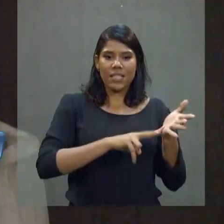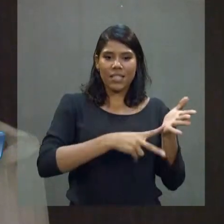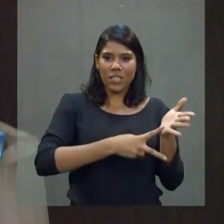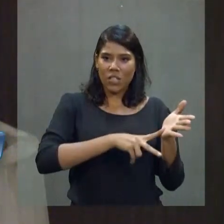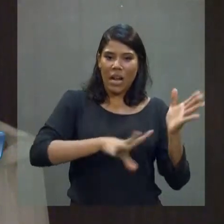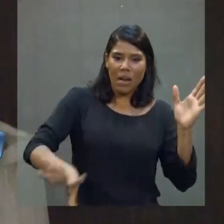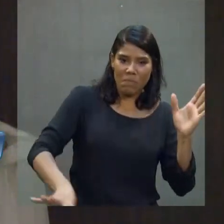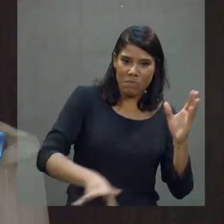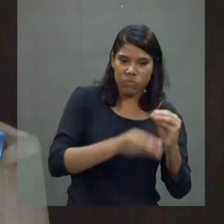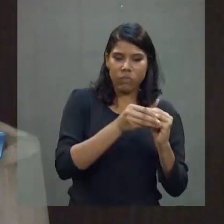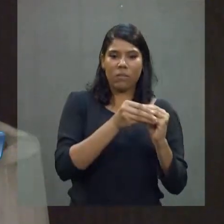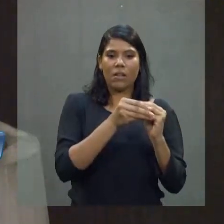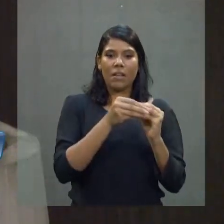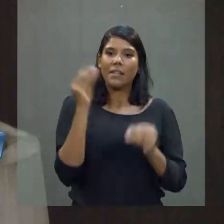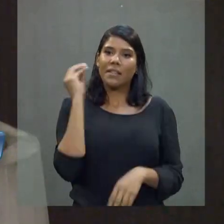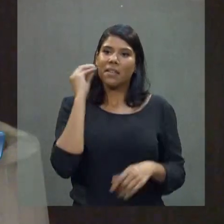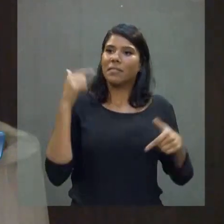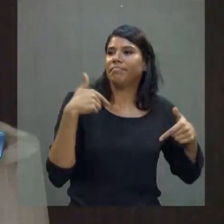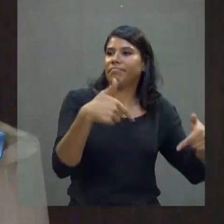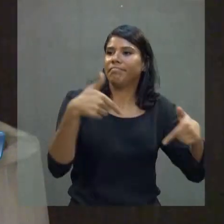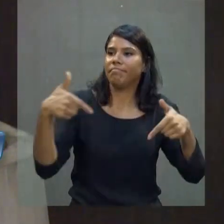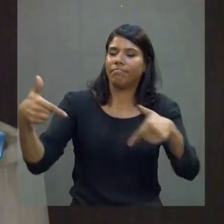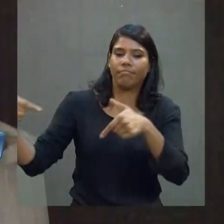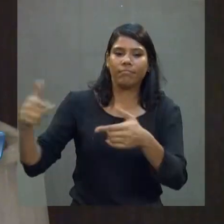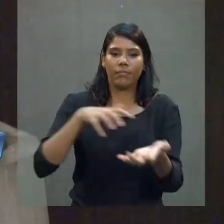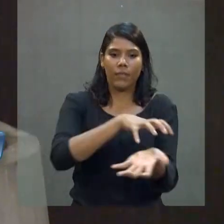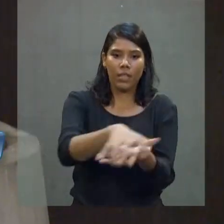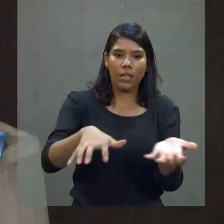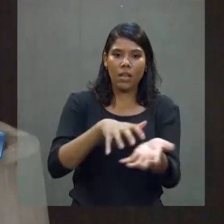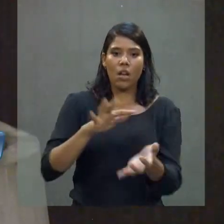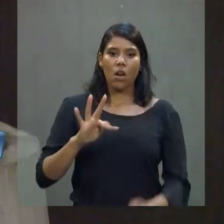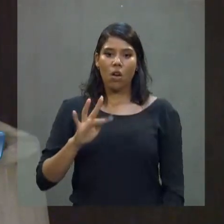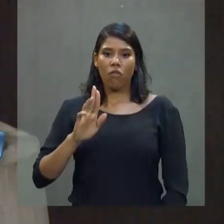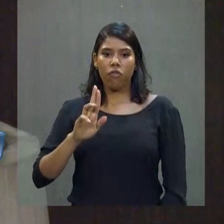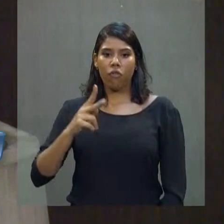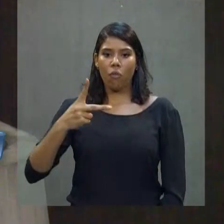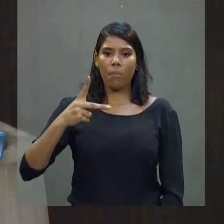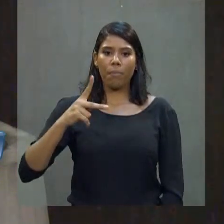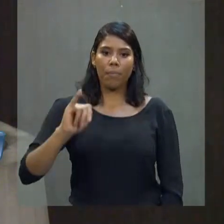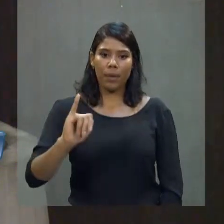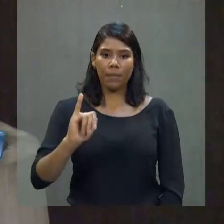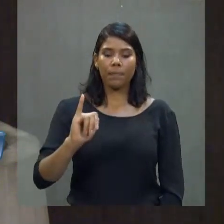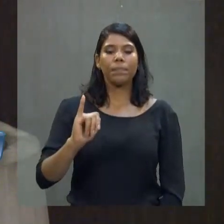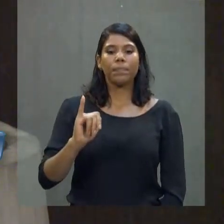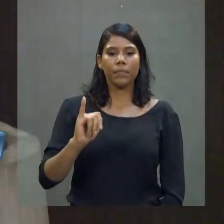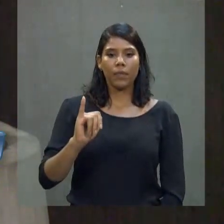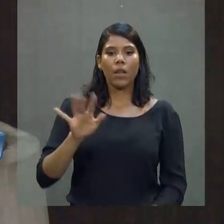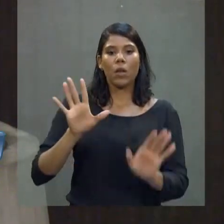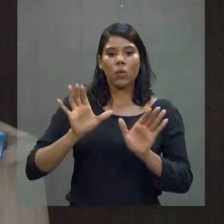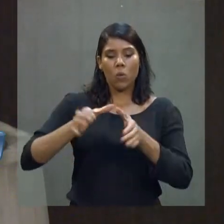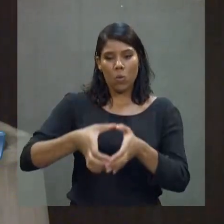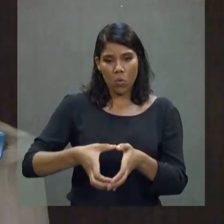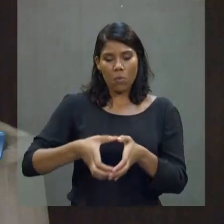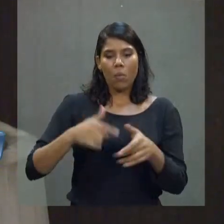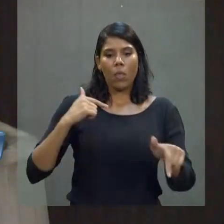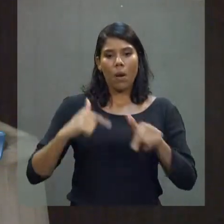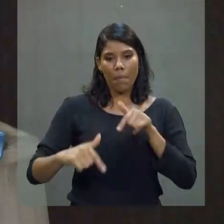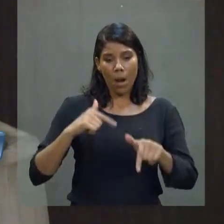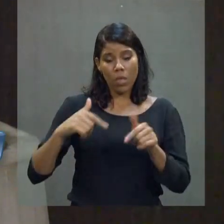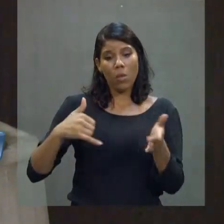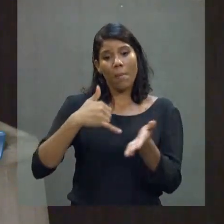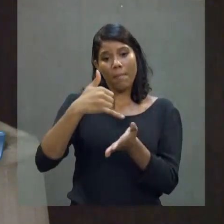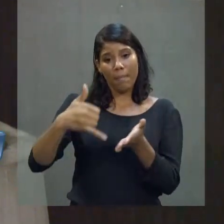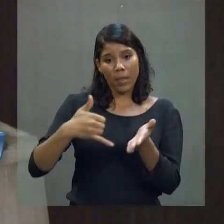estão liderando essa greve, a FUP, a Federação dos Petroleiros, eu queria